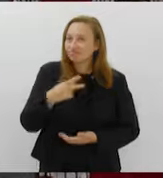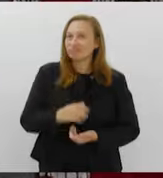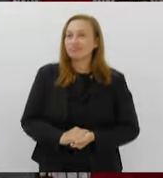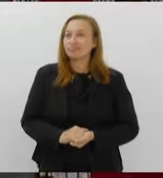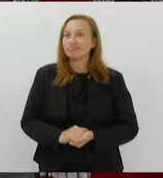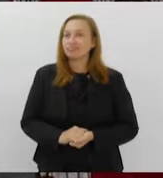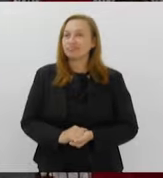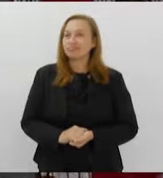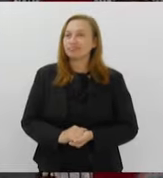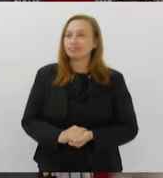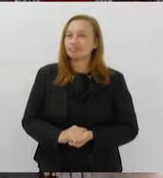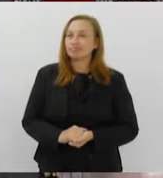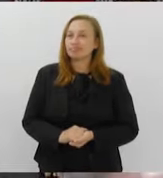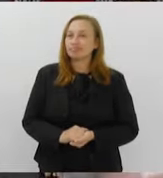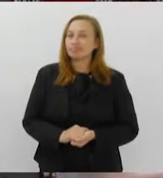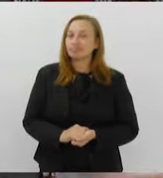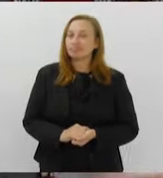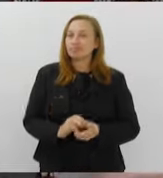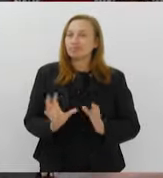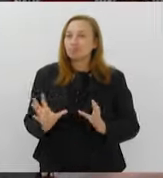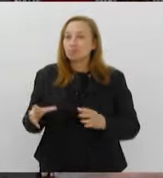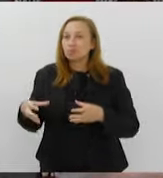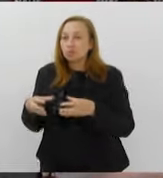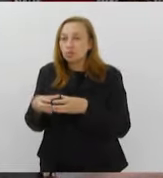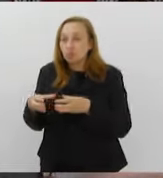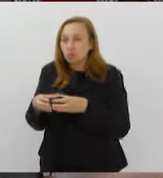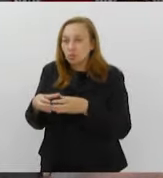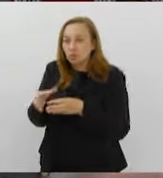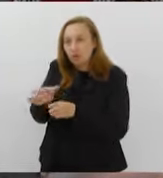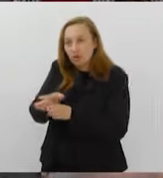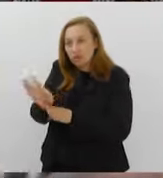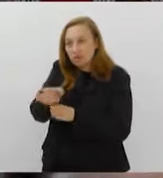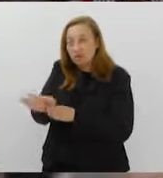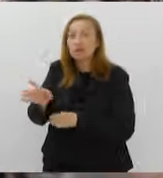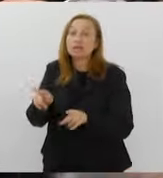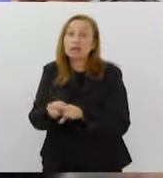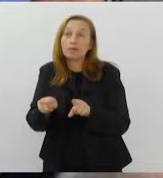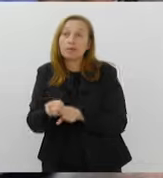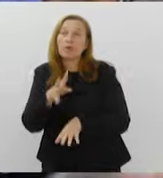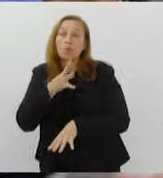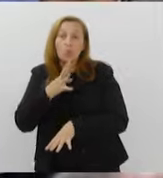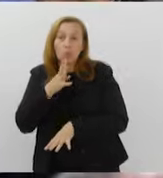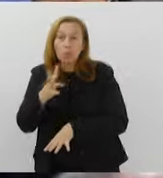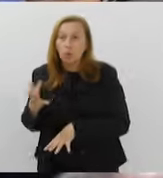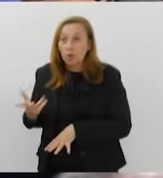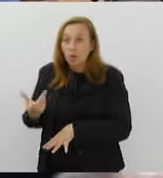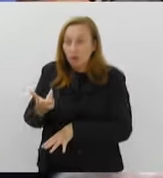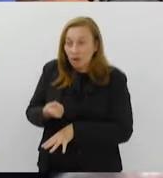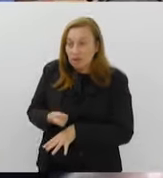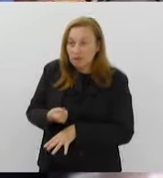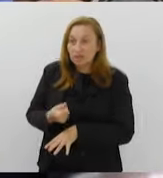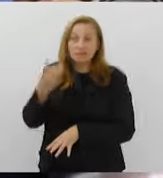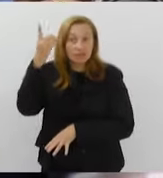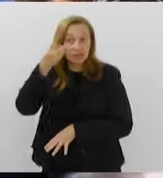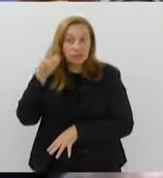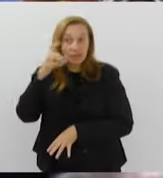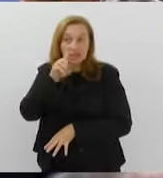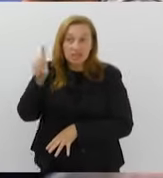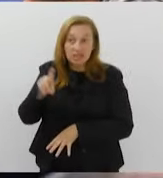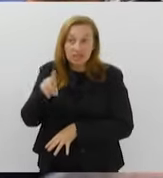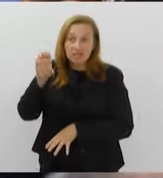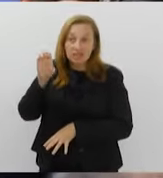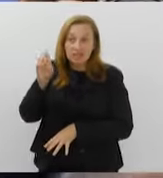da orientação da bancada, mas também por conta de reconhecer a qualidade das deputadas Zeidan, uma das